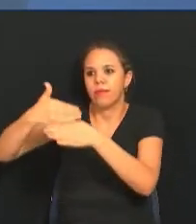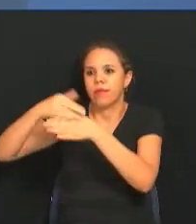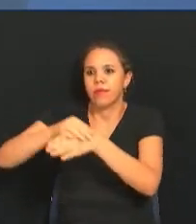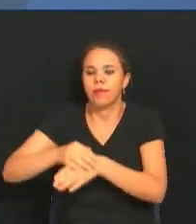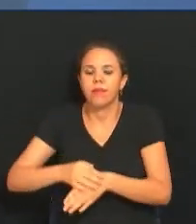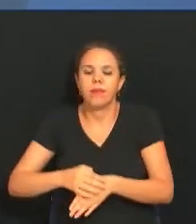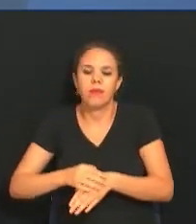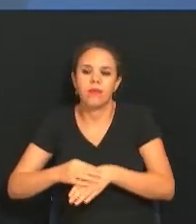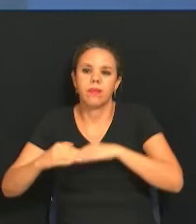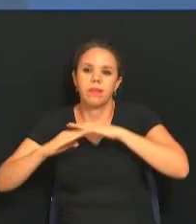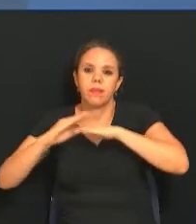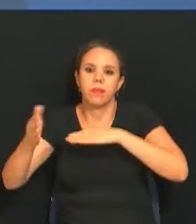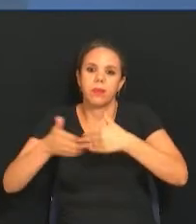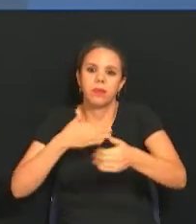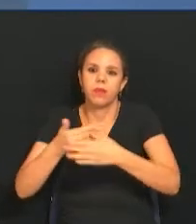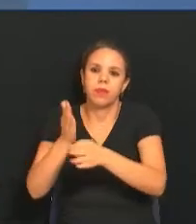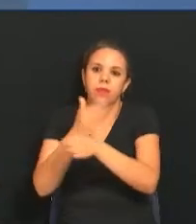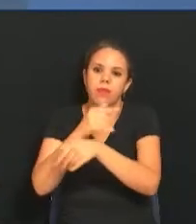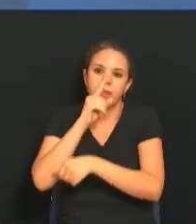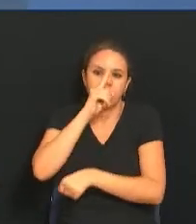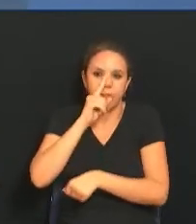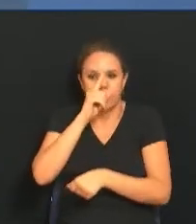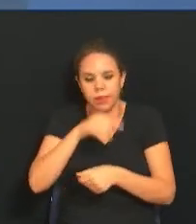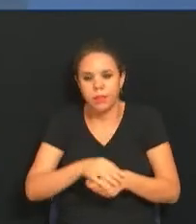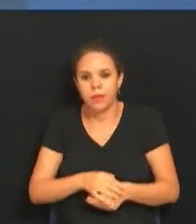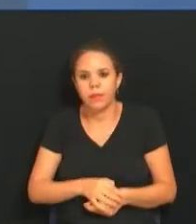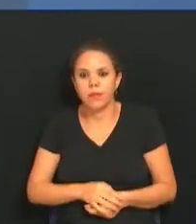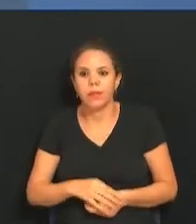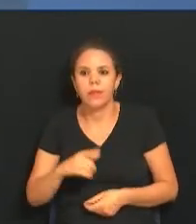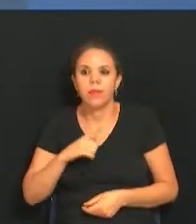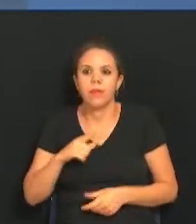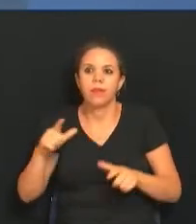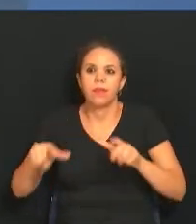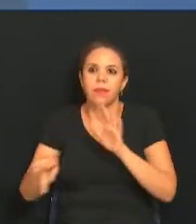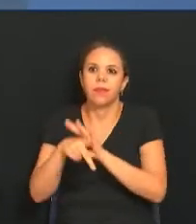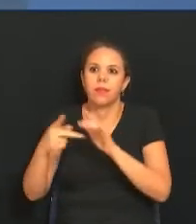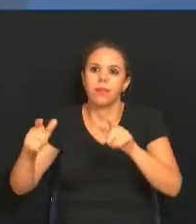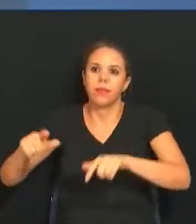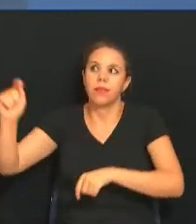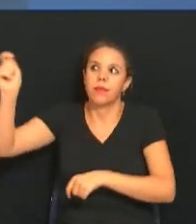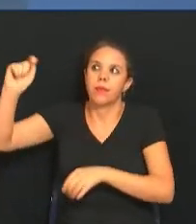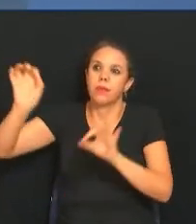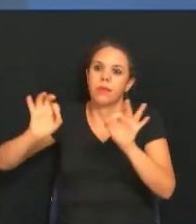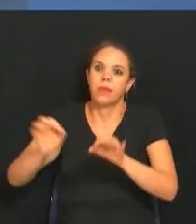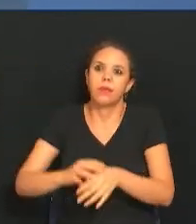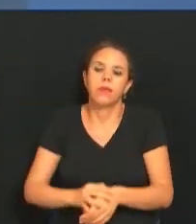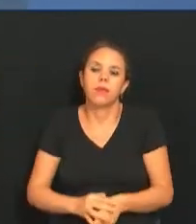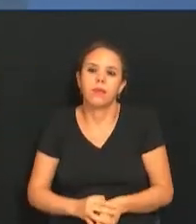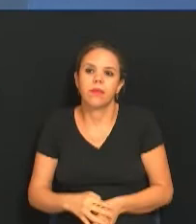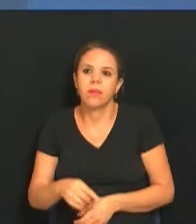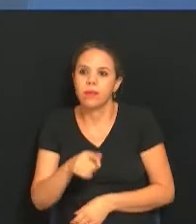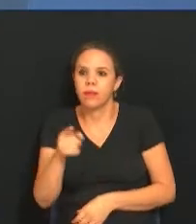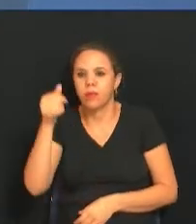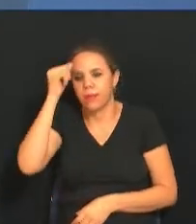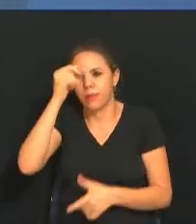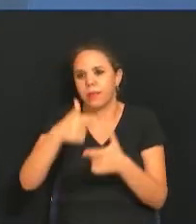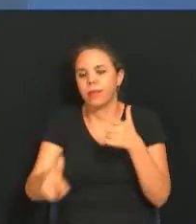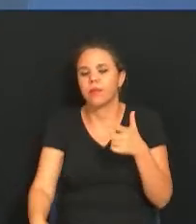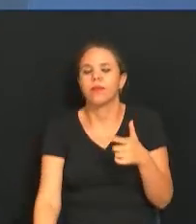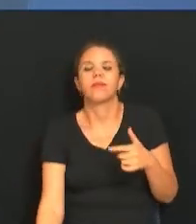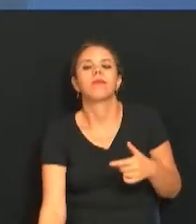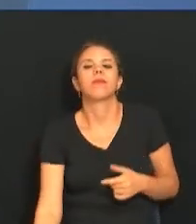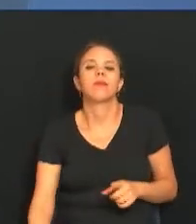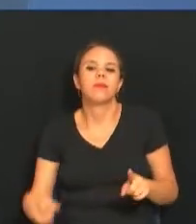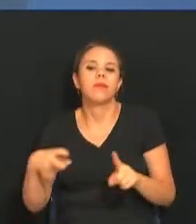telhado, ela vai para qualquer lugar soltar a pipa. Tendo pipódromo, tendo local organizado, você evita muitos acidentes e